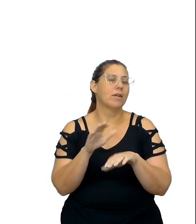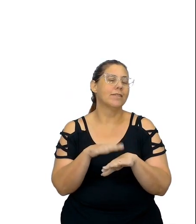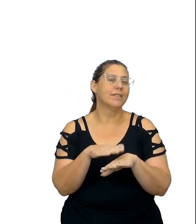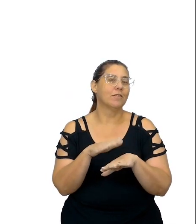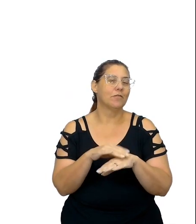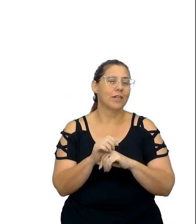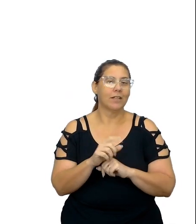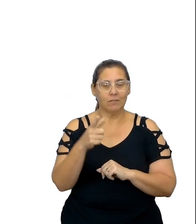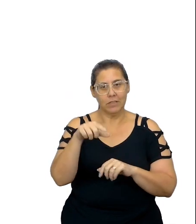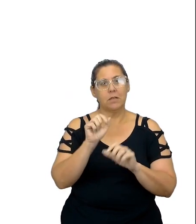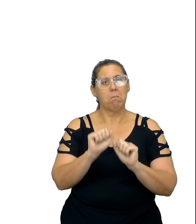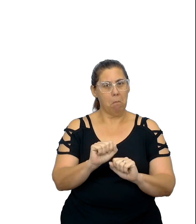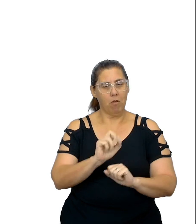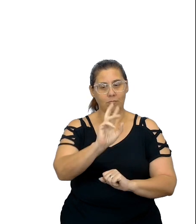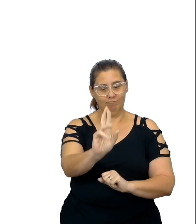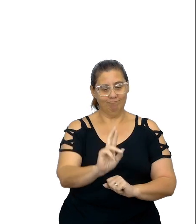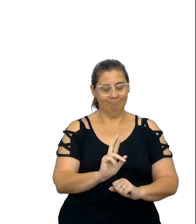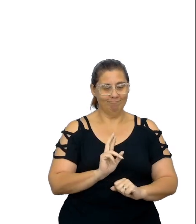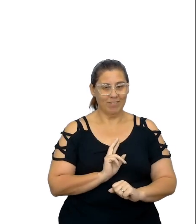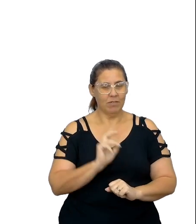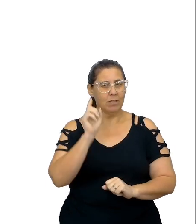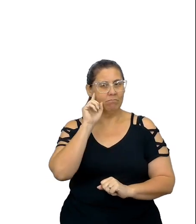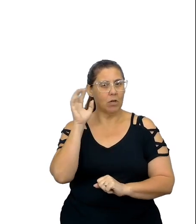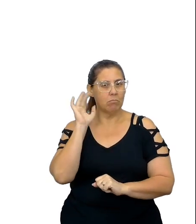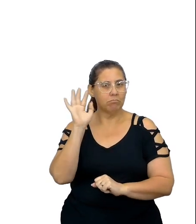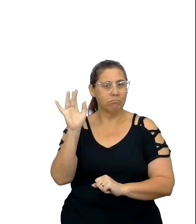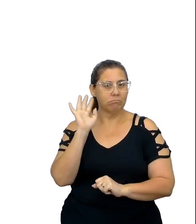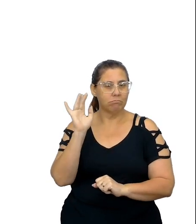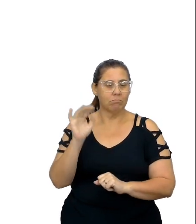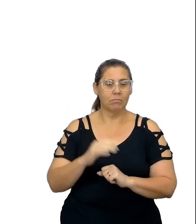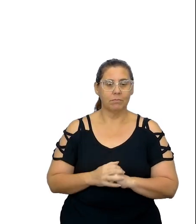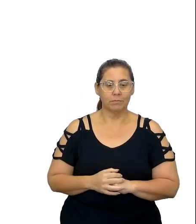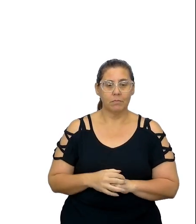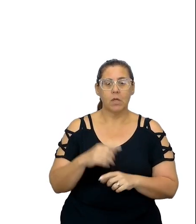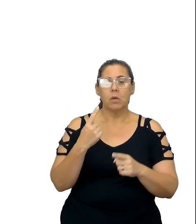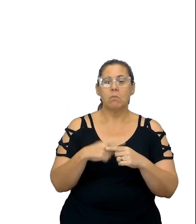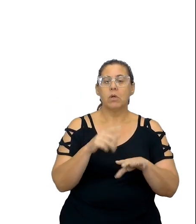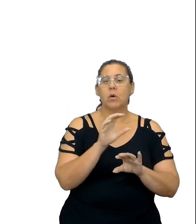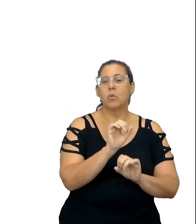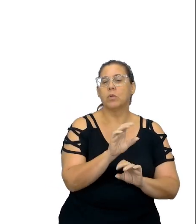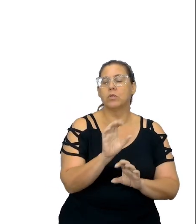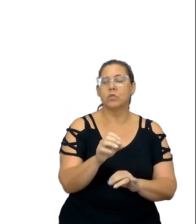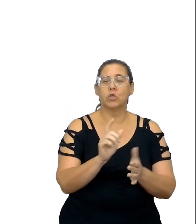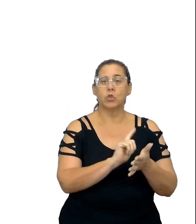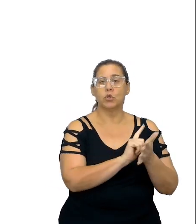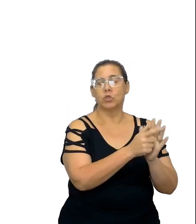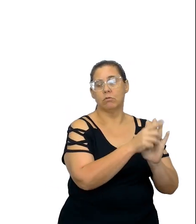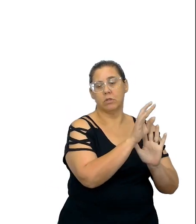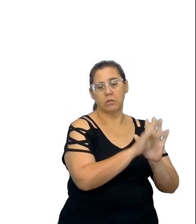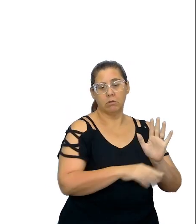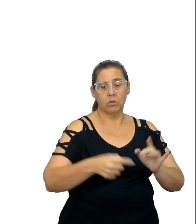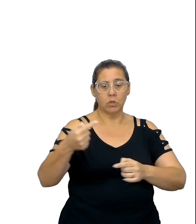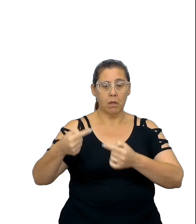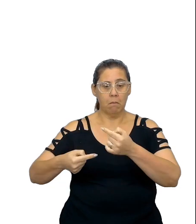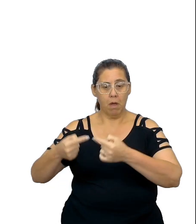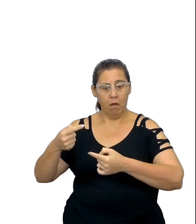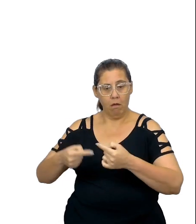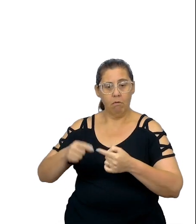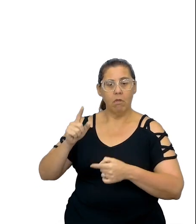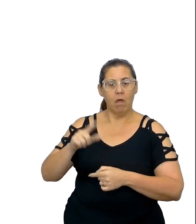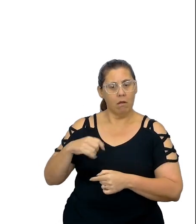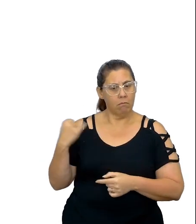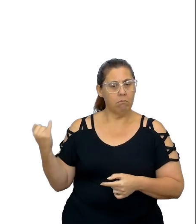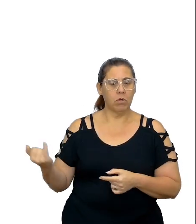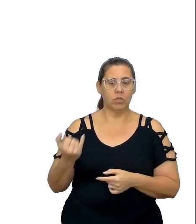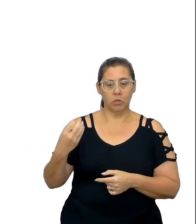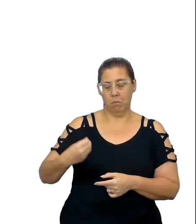feita e vocês podem refletir. Por que o ensino do gênero textual oral, debate regrado, é